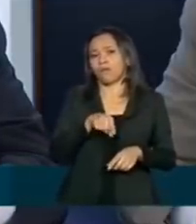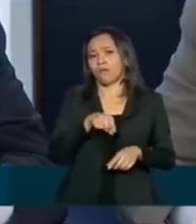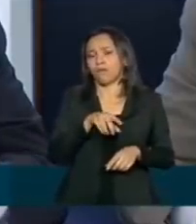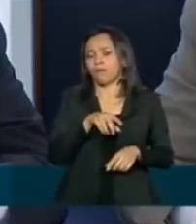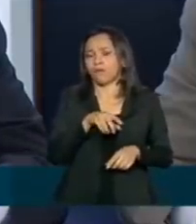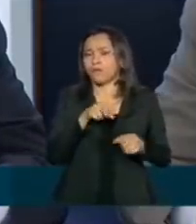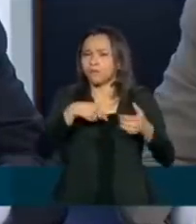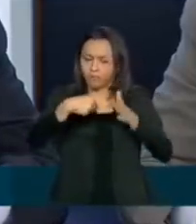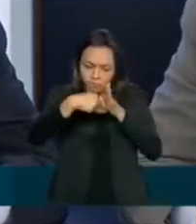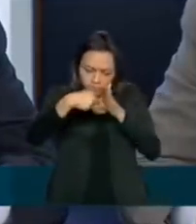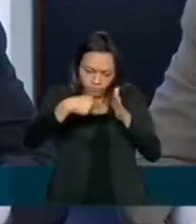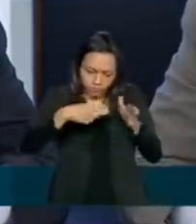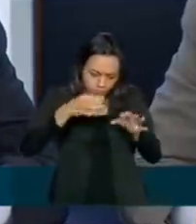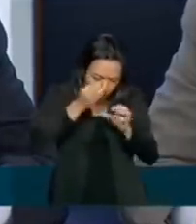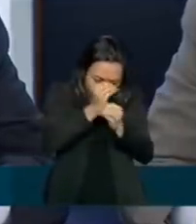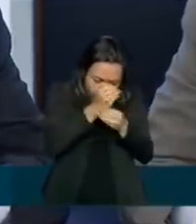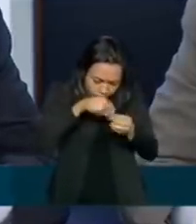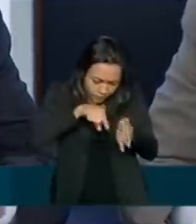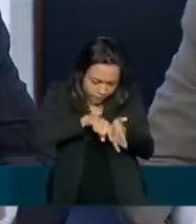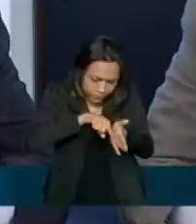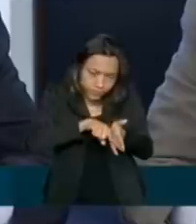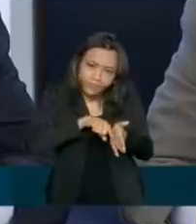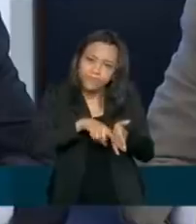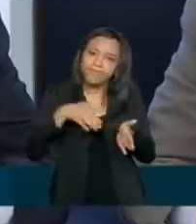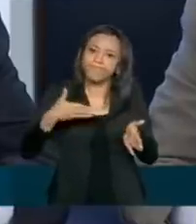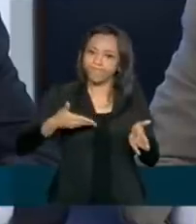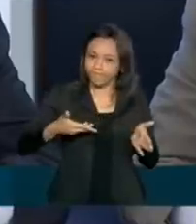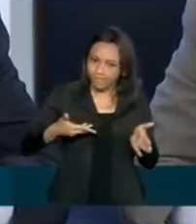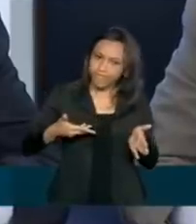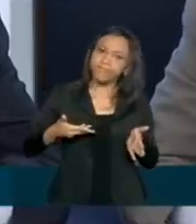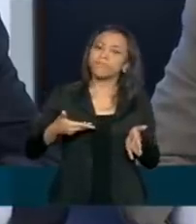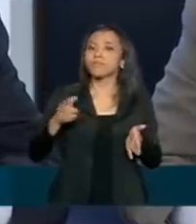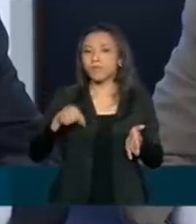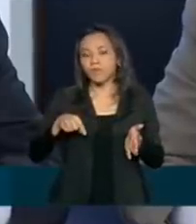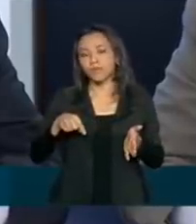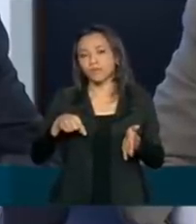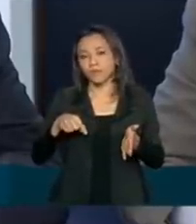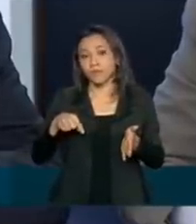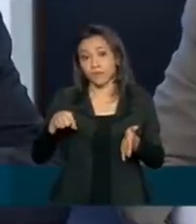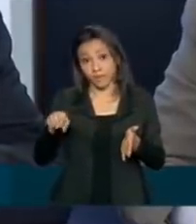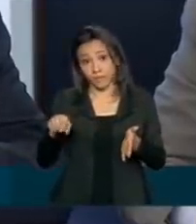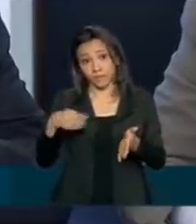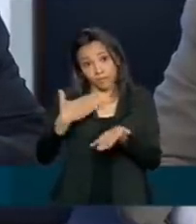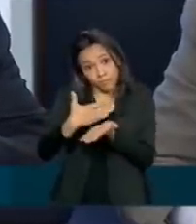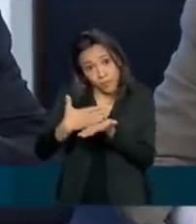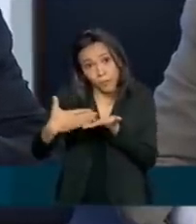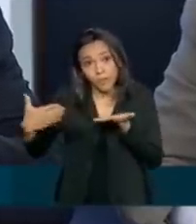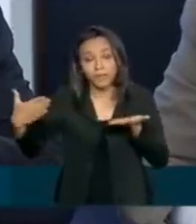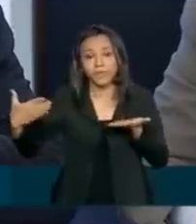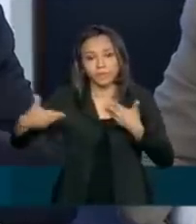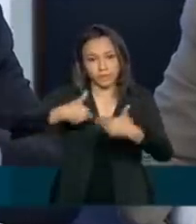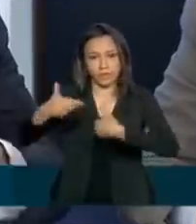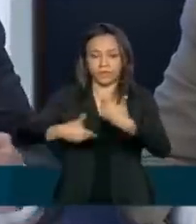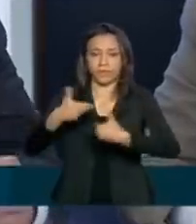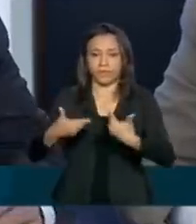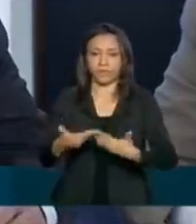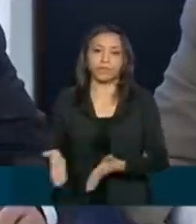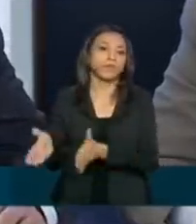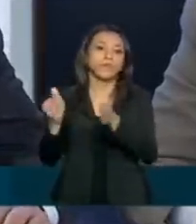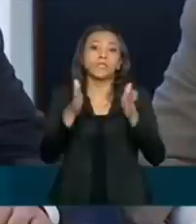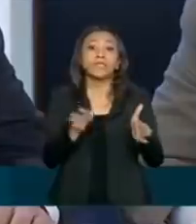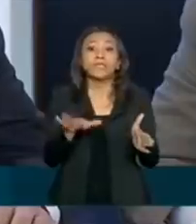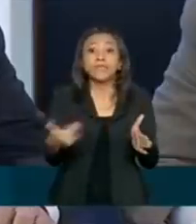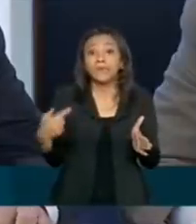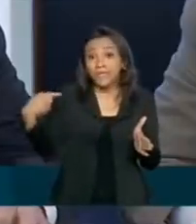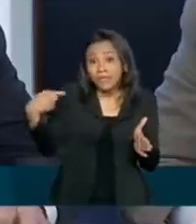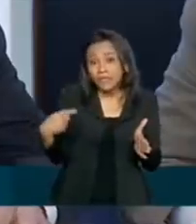mas isso não é sine qua non para iniciar os tratamentos que o médico tem que começar. Então, essa curva